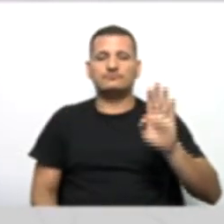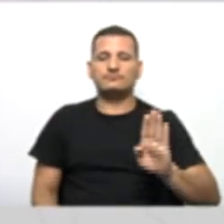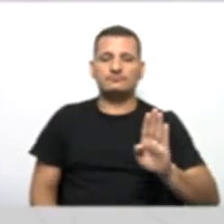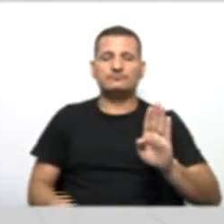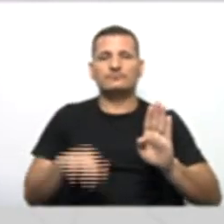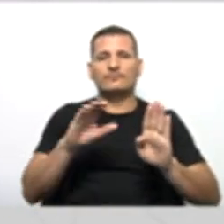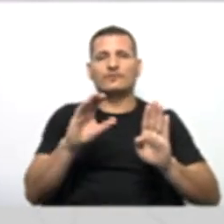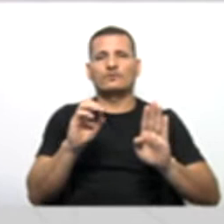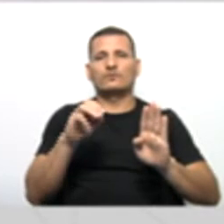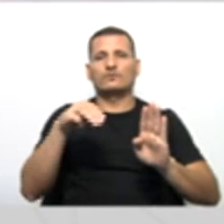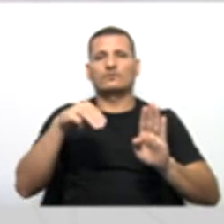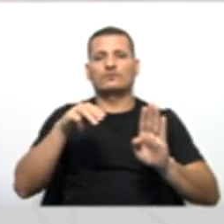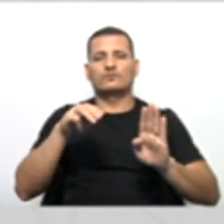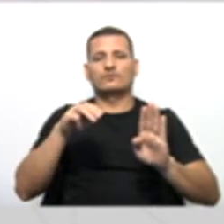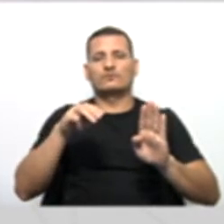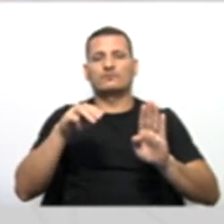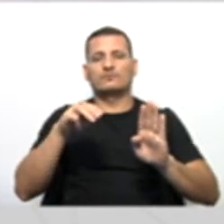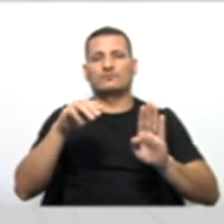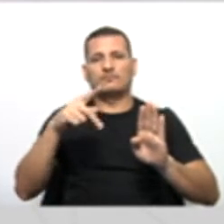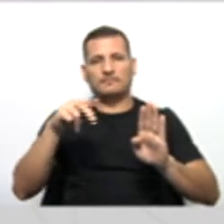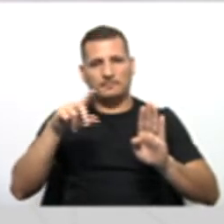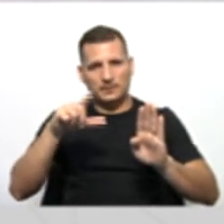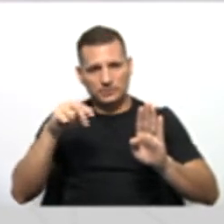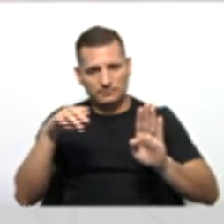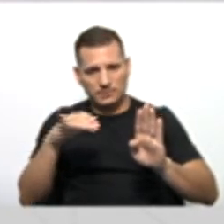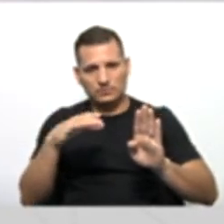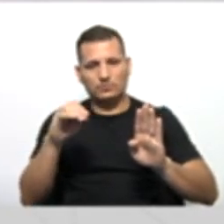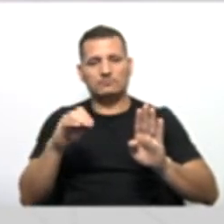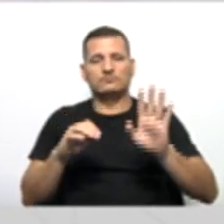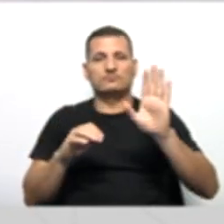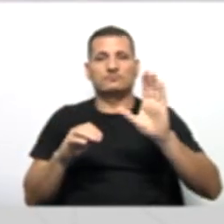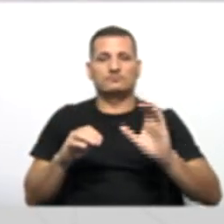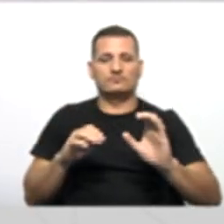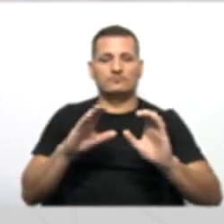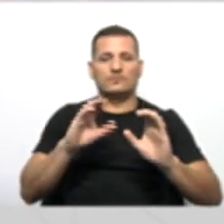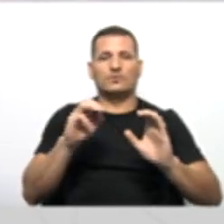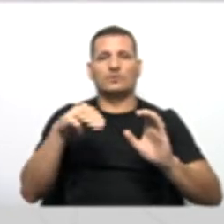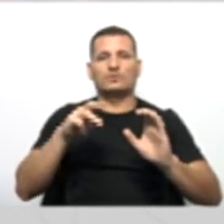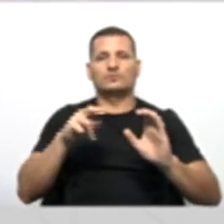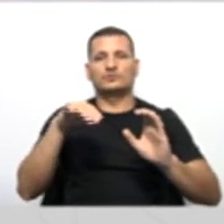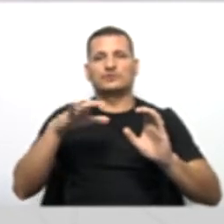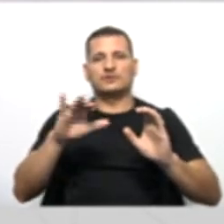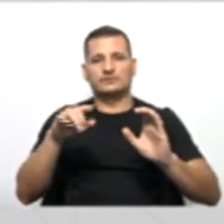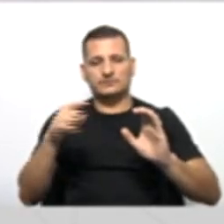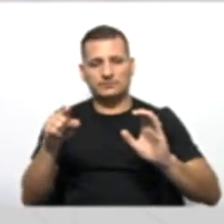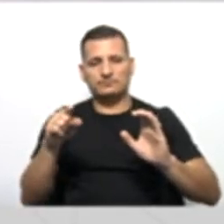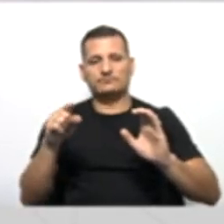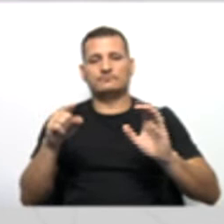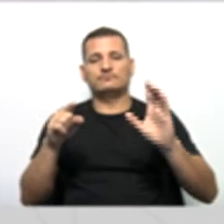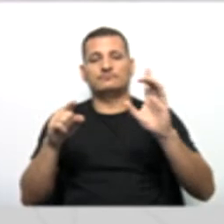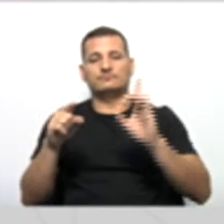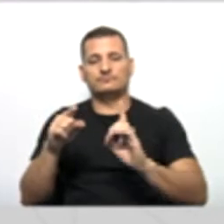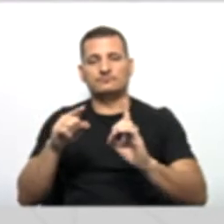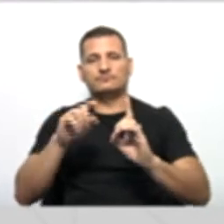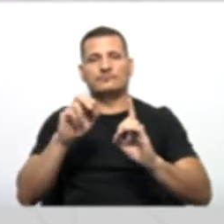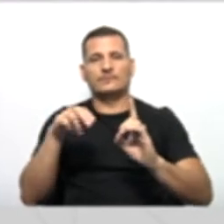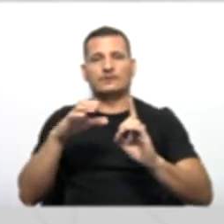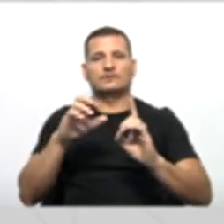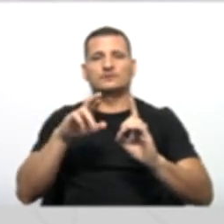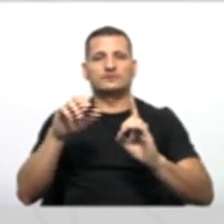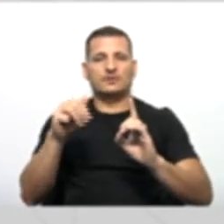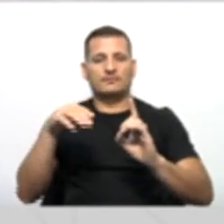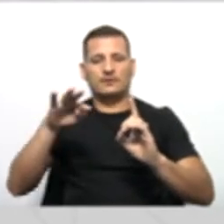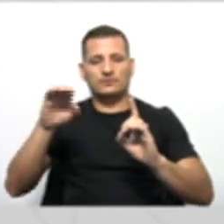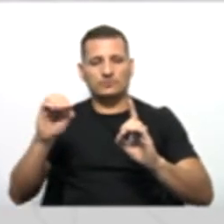Alternativa B, planejamento. Alternativa C, comunicação. Alternativa D,